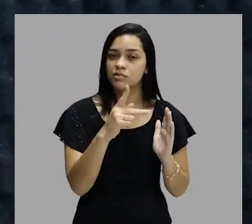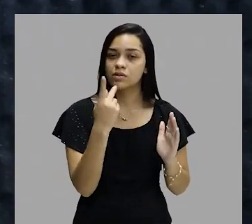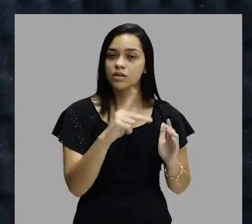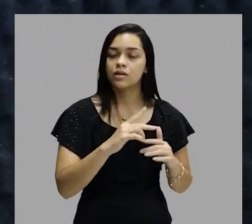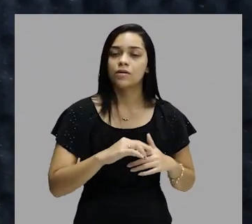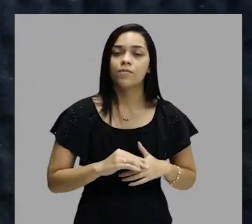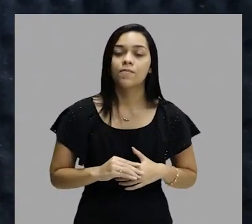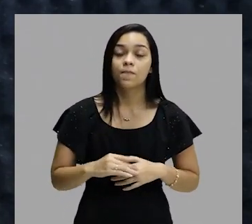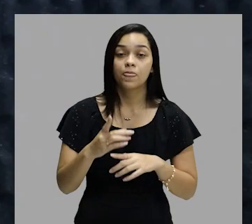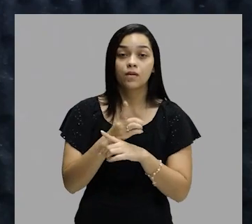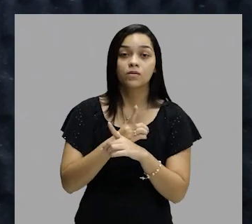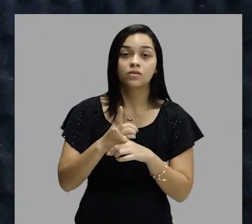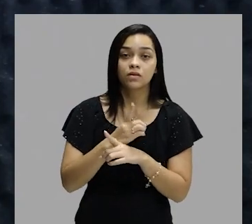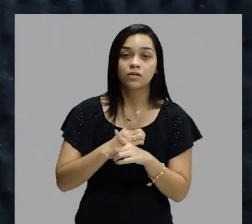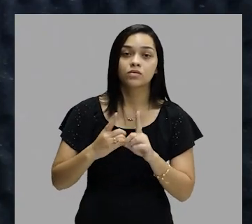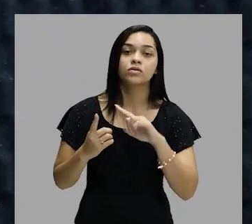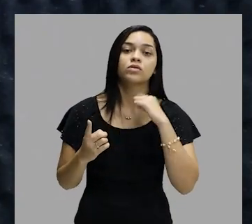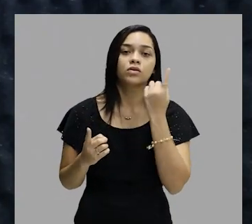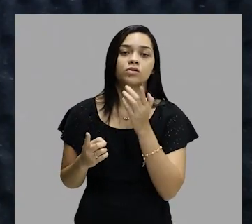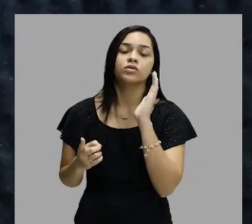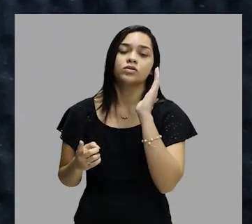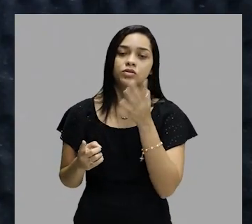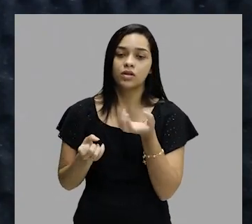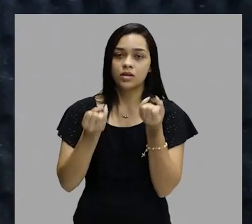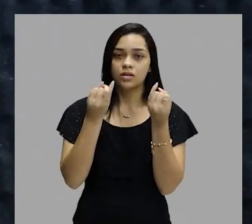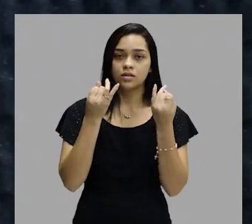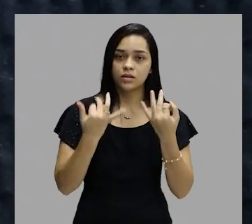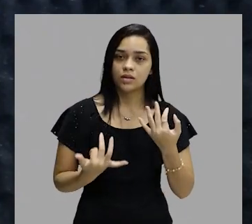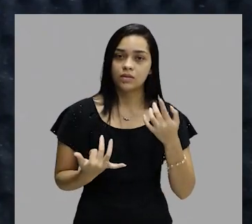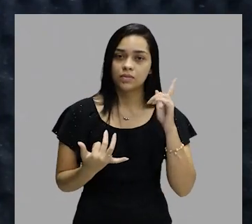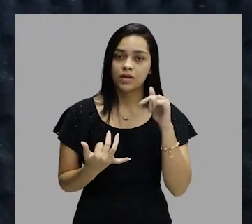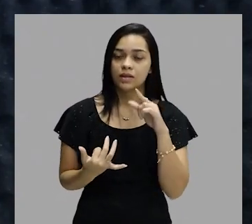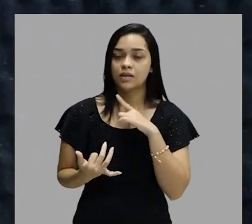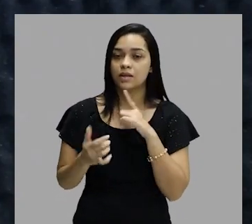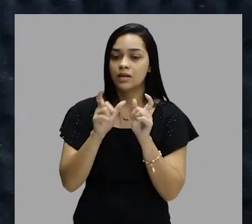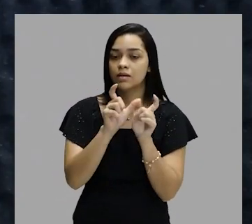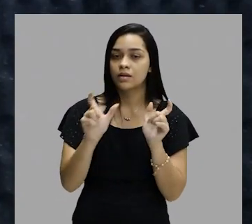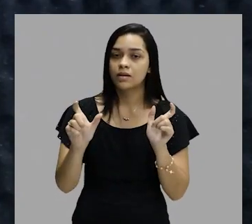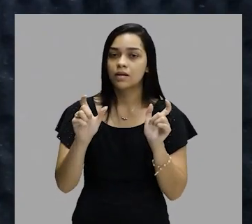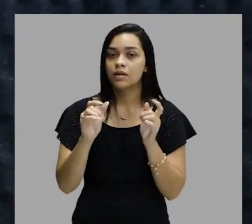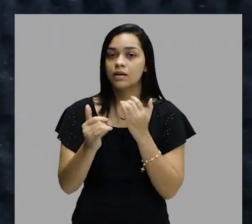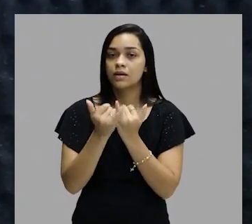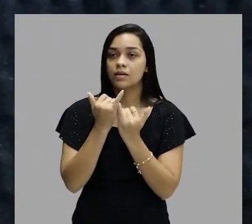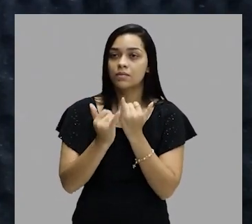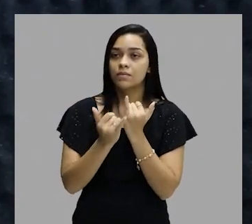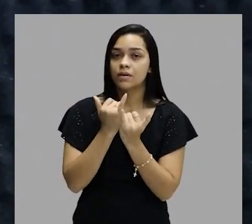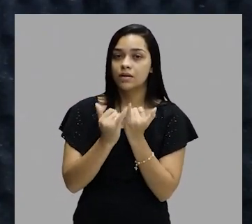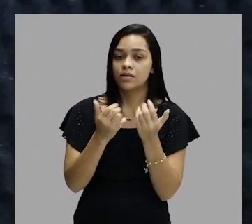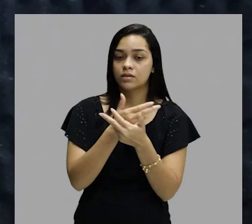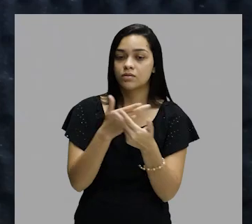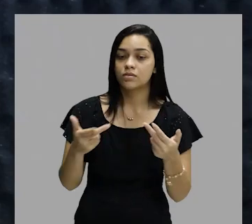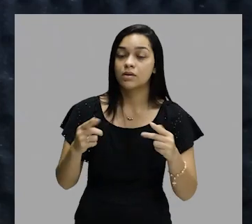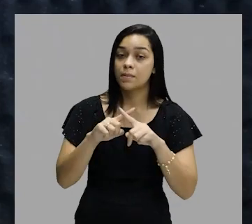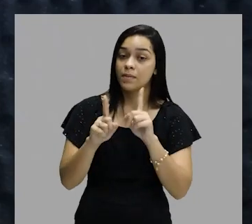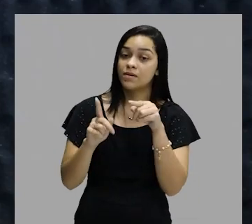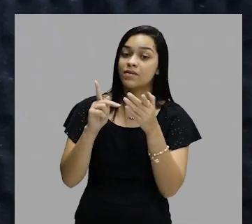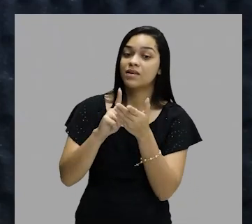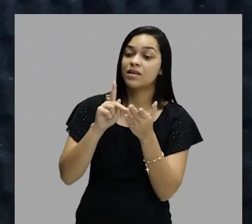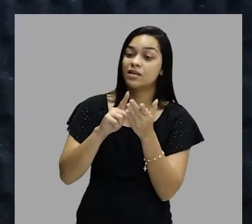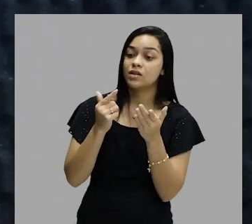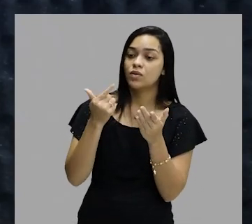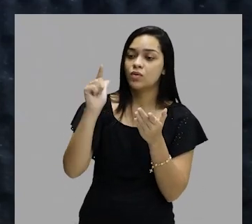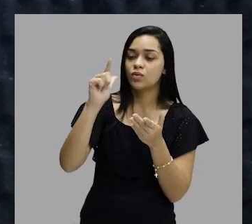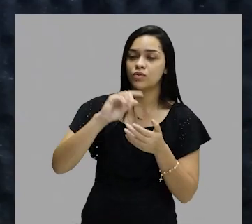Os falsos cognatos, como nós já vimos a definição, são aquelas palavras que parecem com uma coisa, mas na verdade são